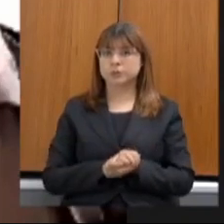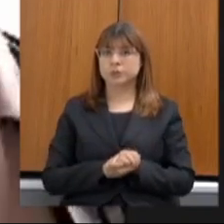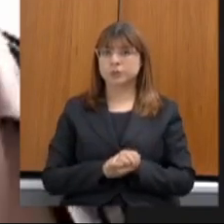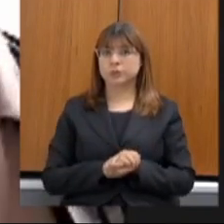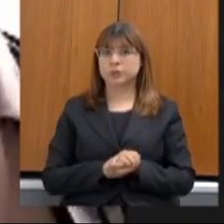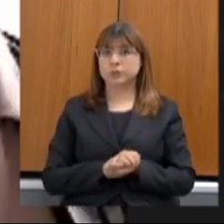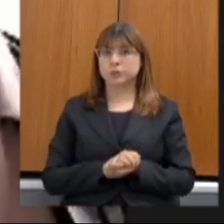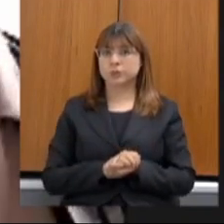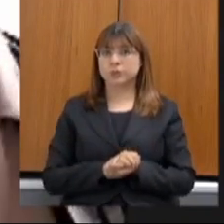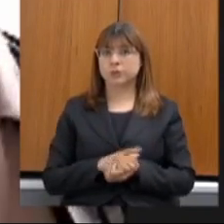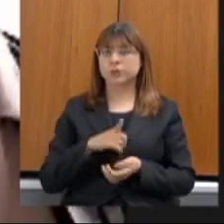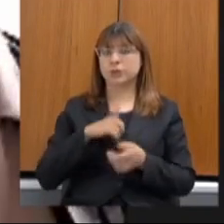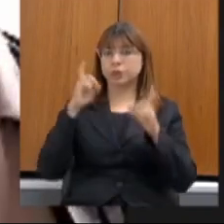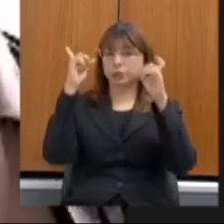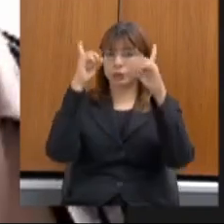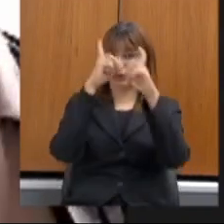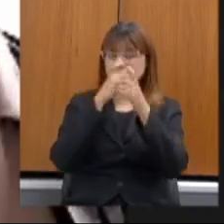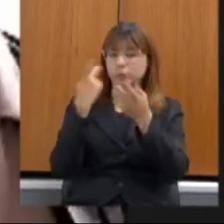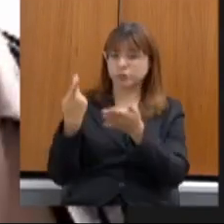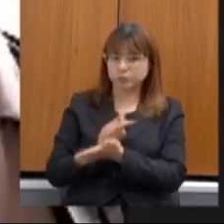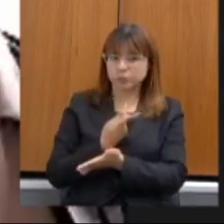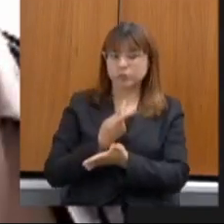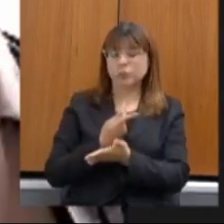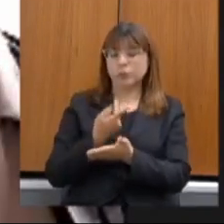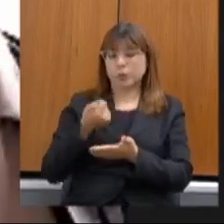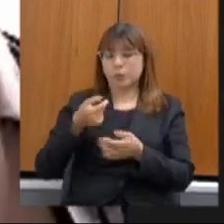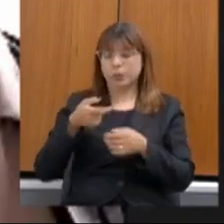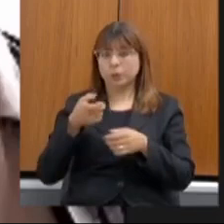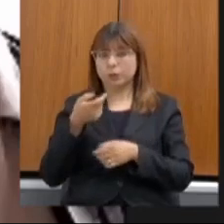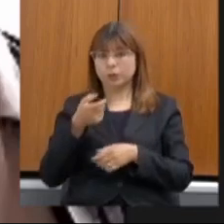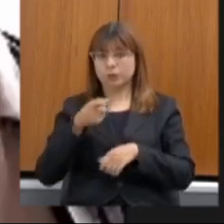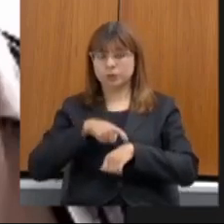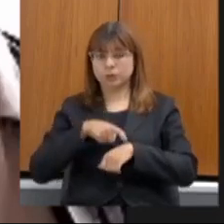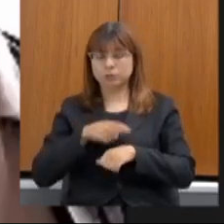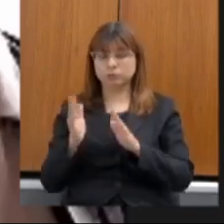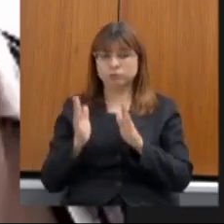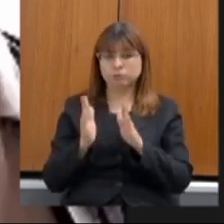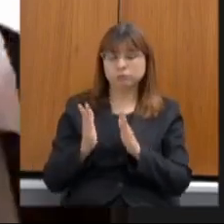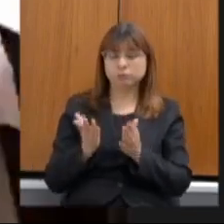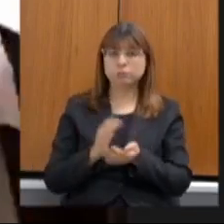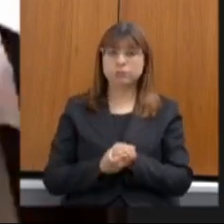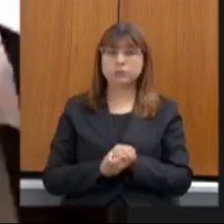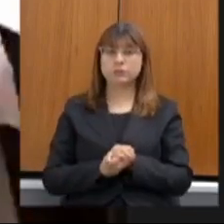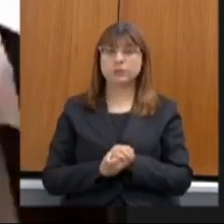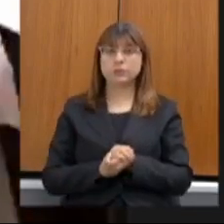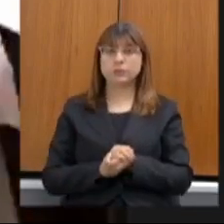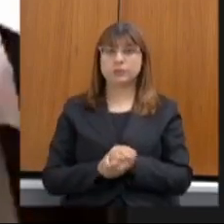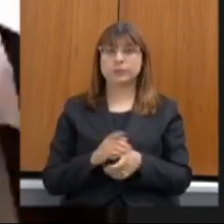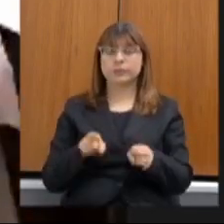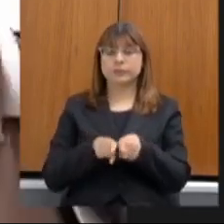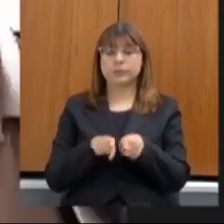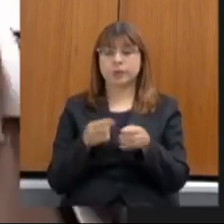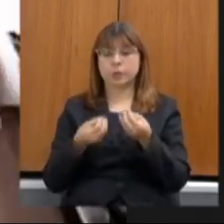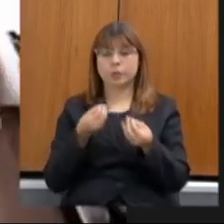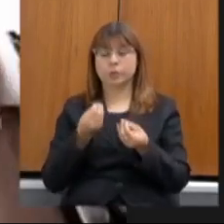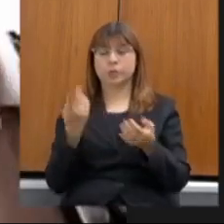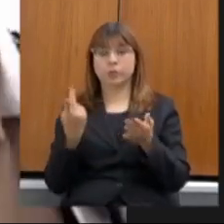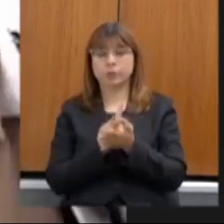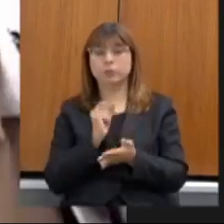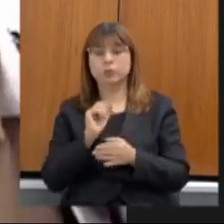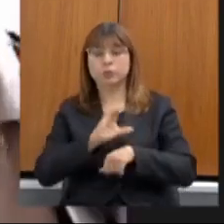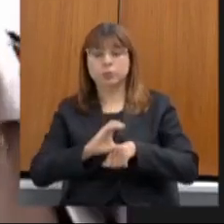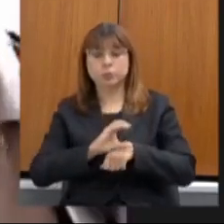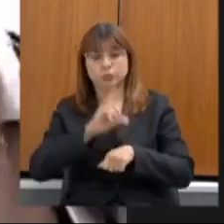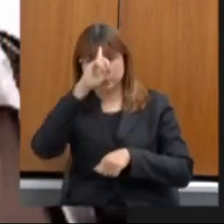dificuldade de execução ou de prazo numa Como não se aplicar o que a constituição determina você tem uns